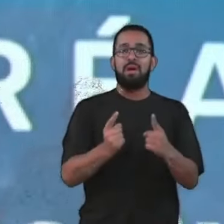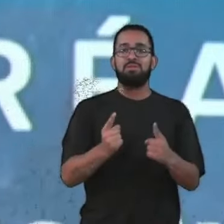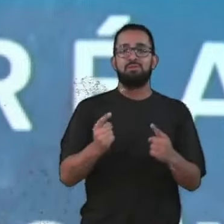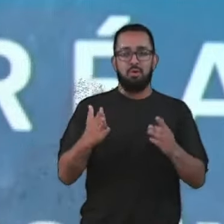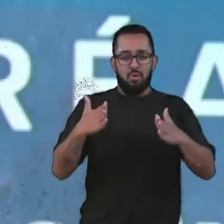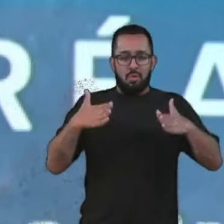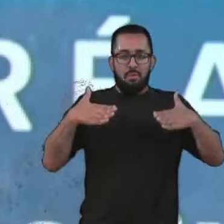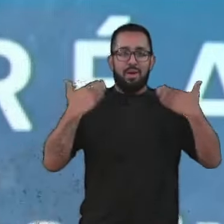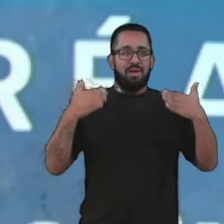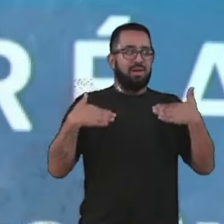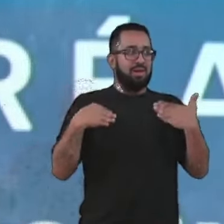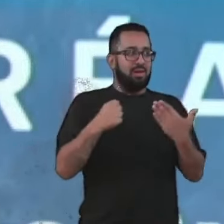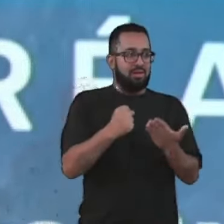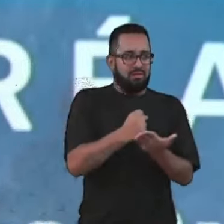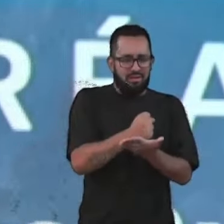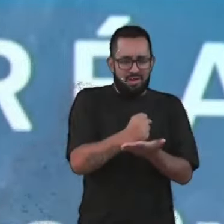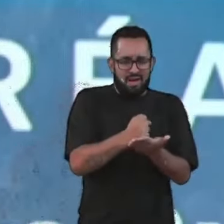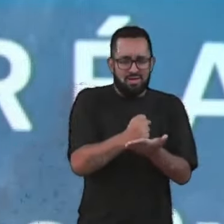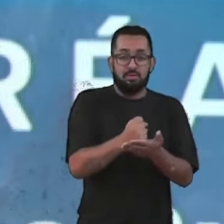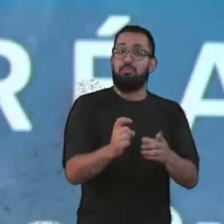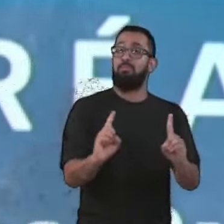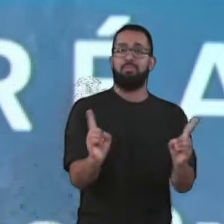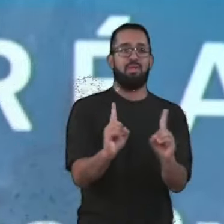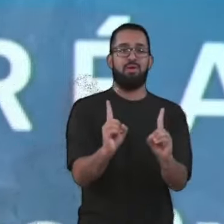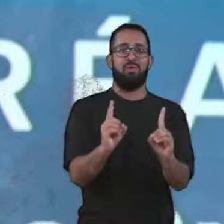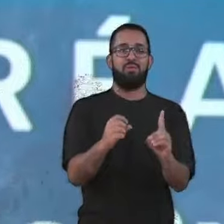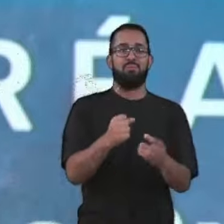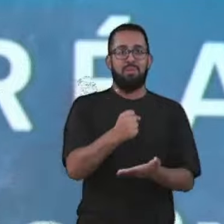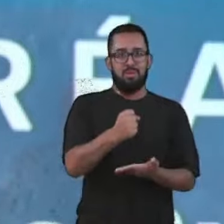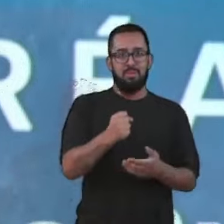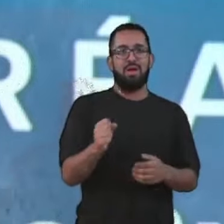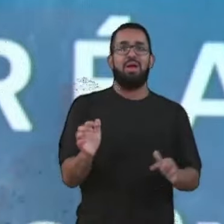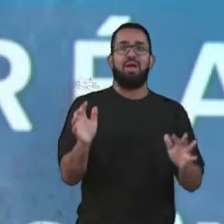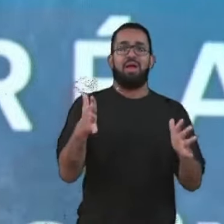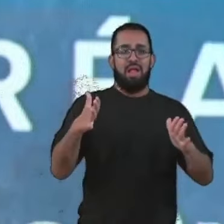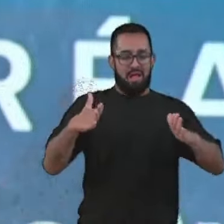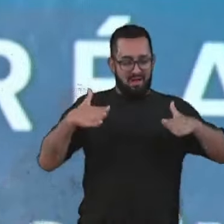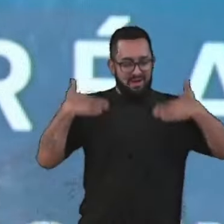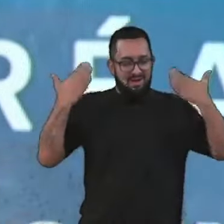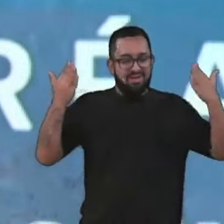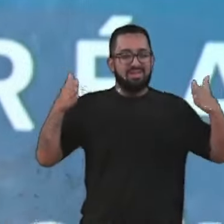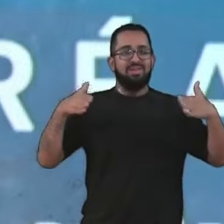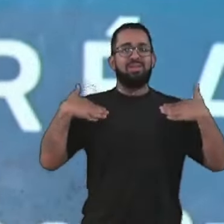Senhor. Vê se há em mim, Senhor. Vê se há em mim, Senhor, um coração